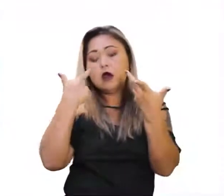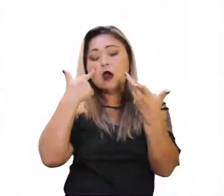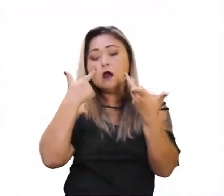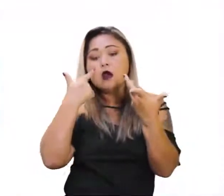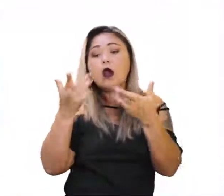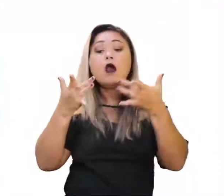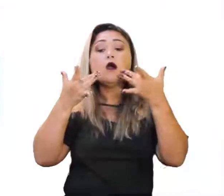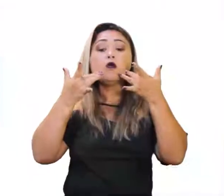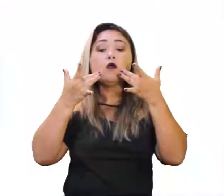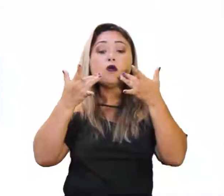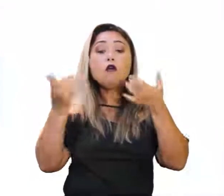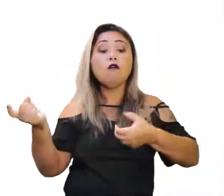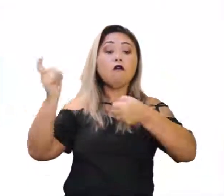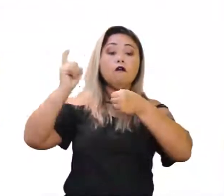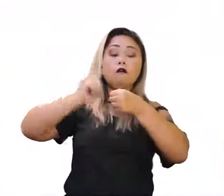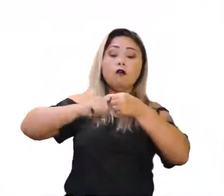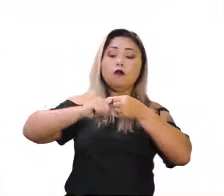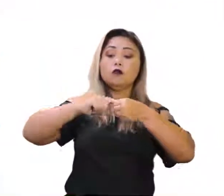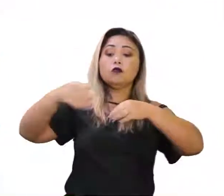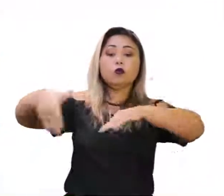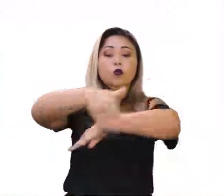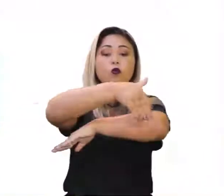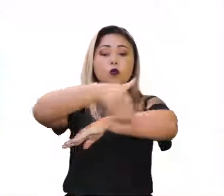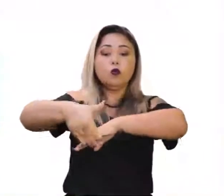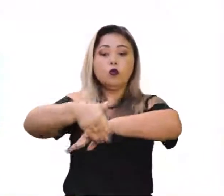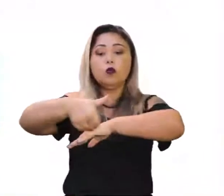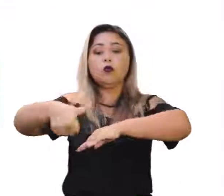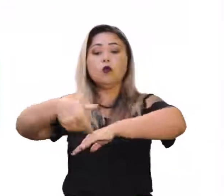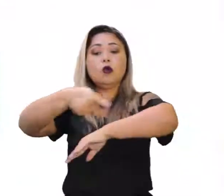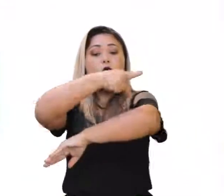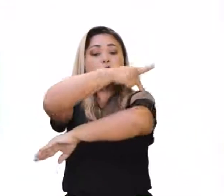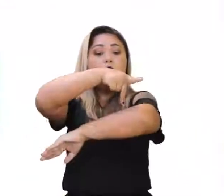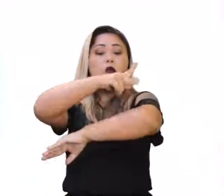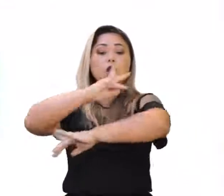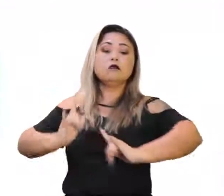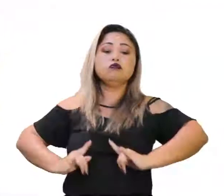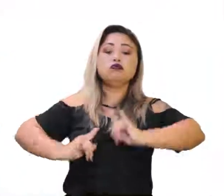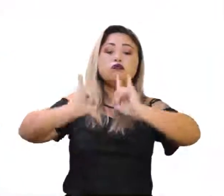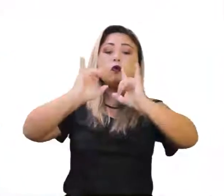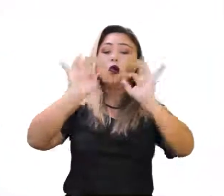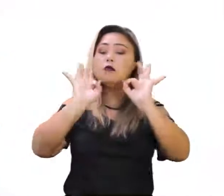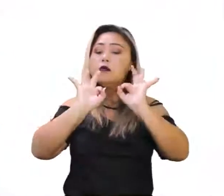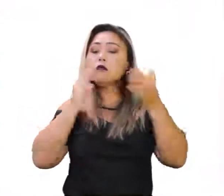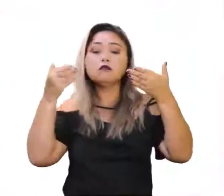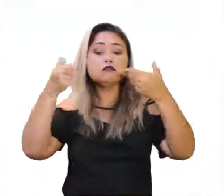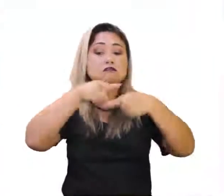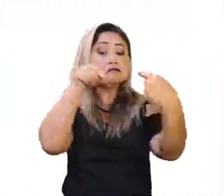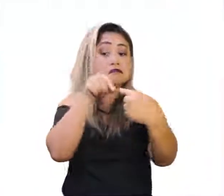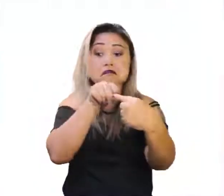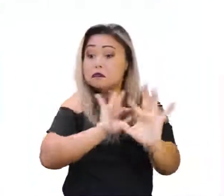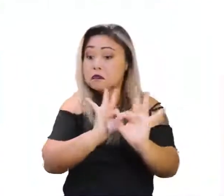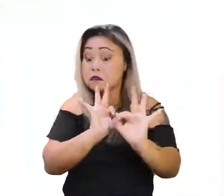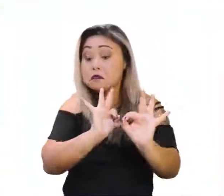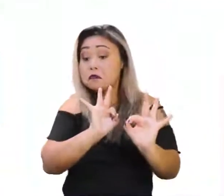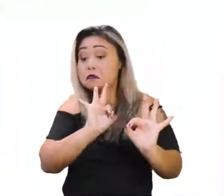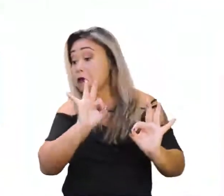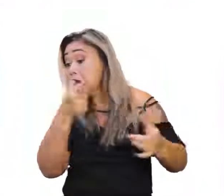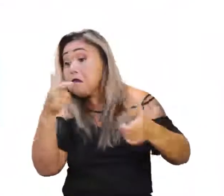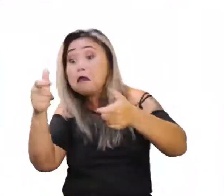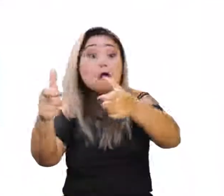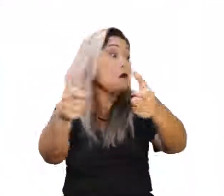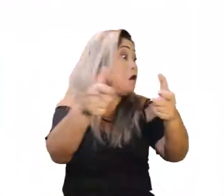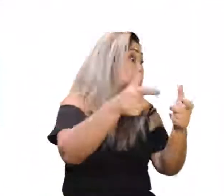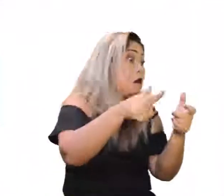os espaços abertos, né? Como nas ruas, parques e nos edifícios, não projetados para este fim. Então, pode ir